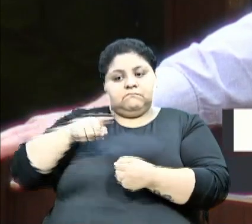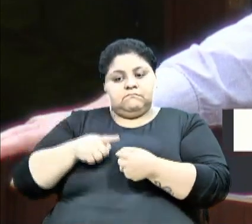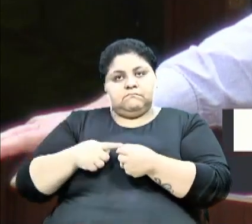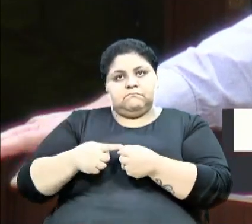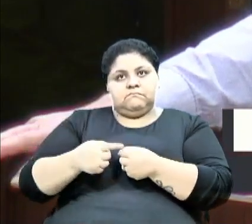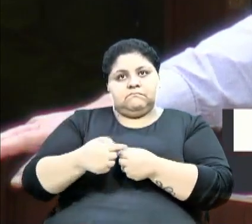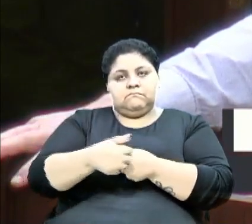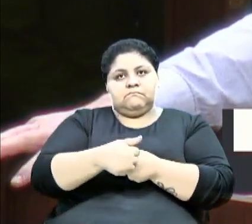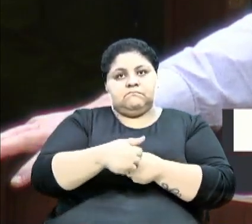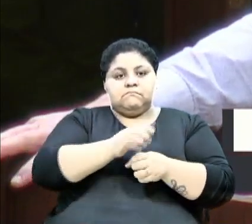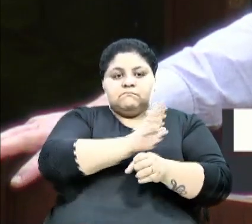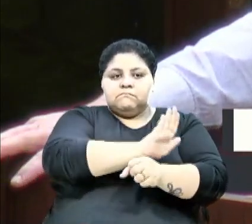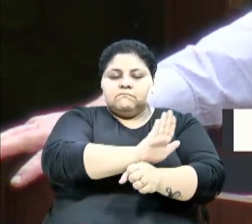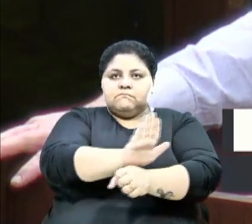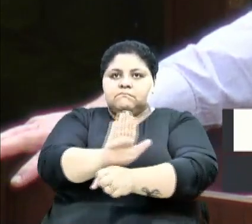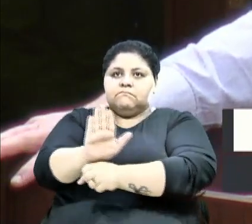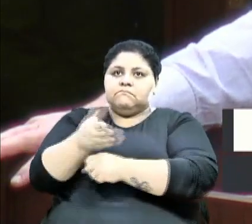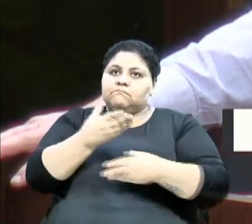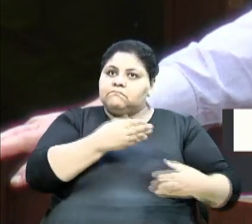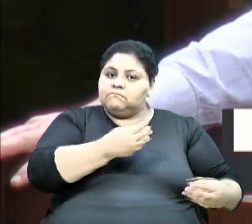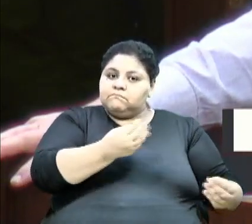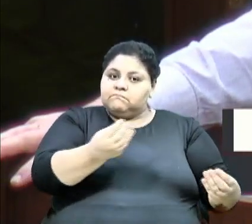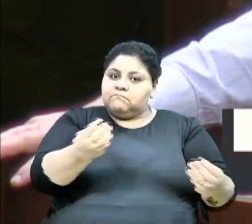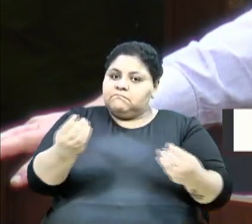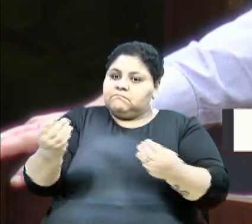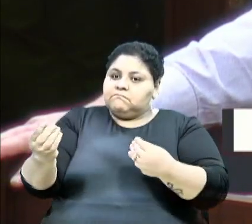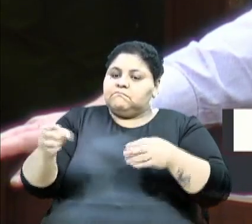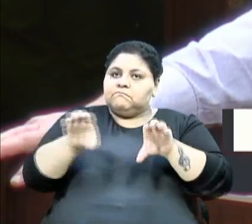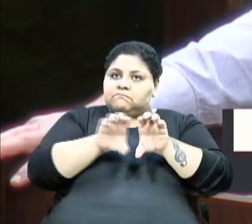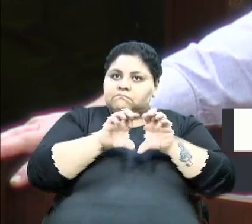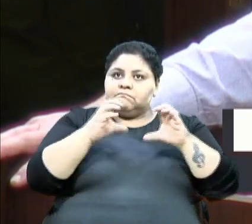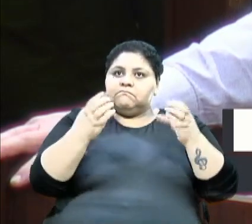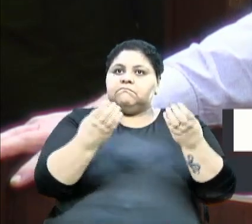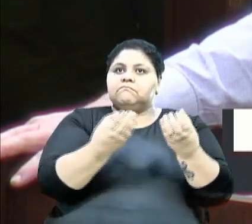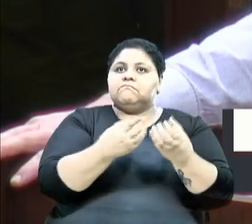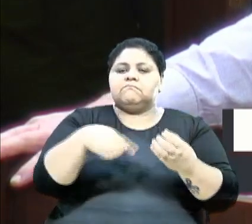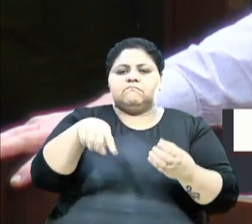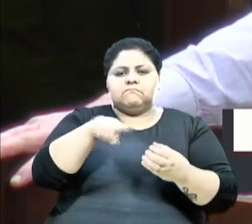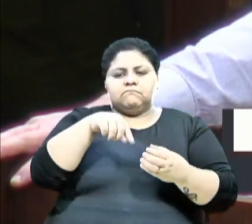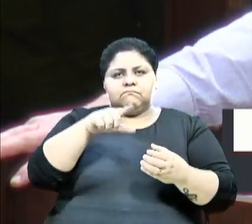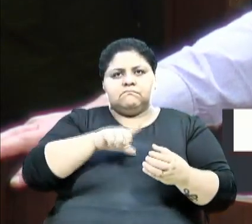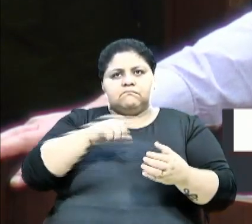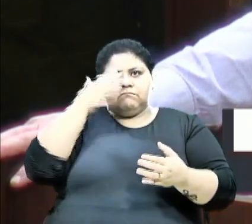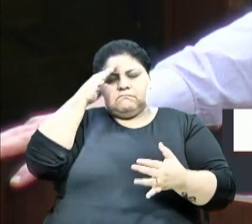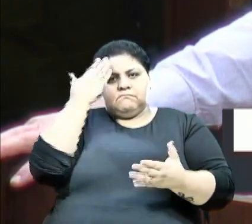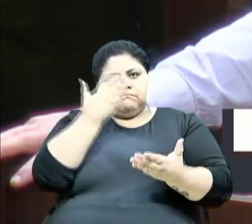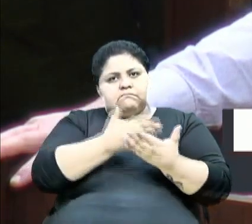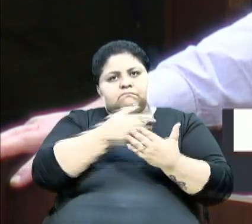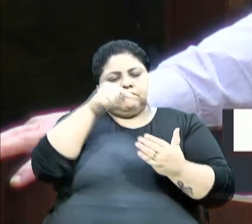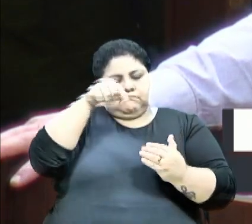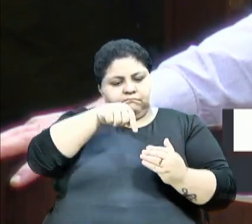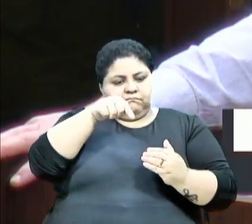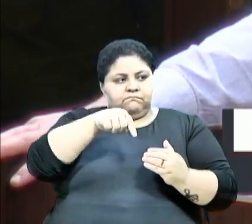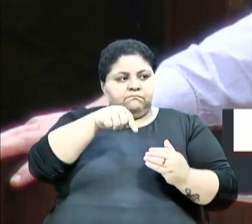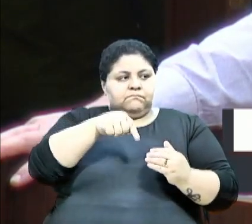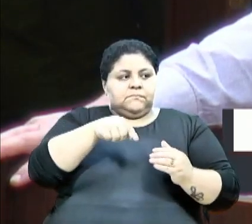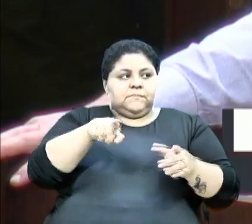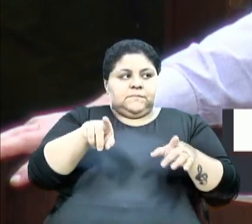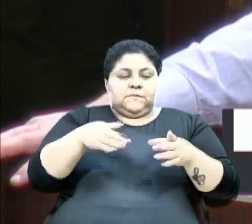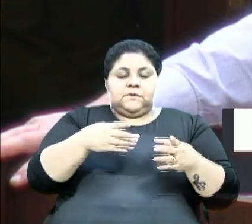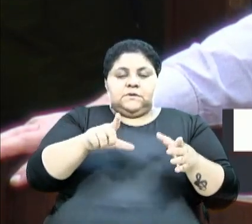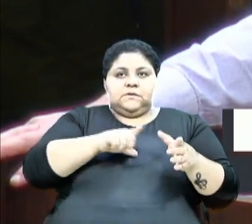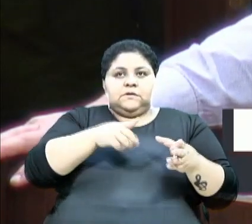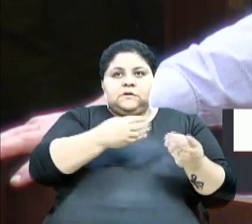que vai ajudar muito nossa comunidade. E tenho certeza que os nobres colegas aqui têm muitas demandas,